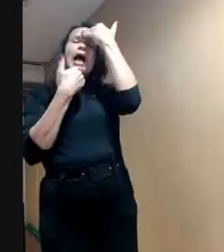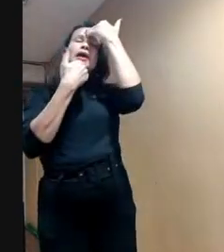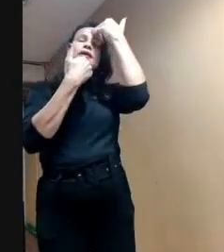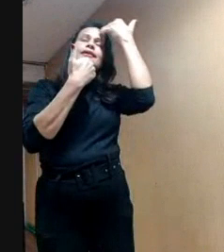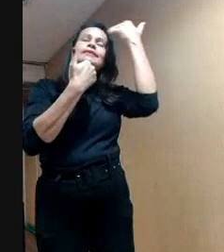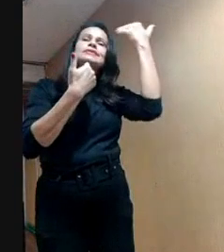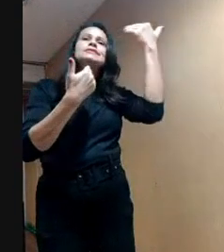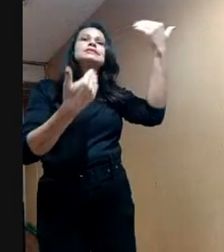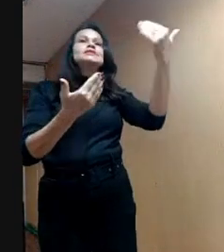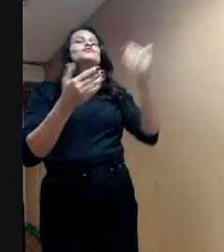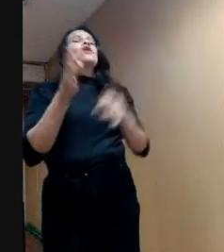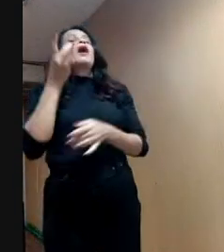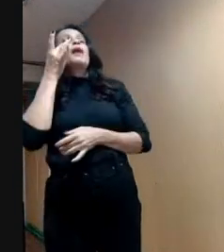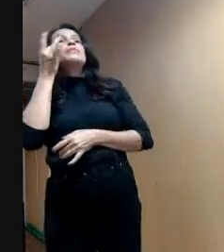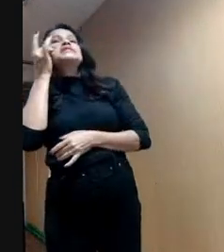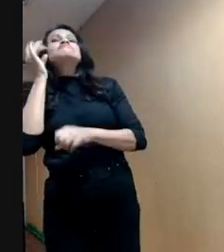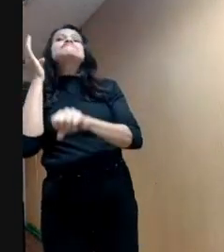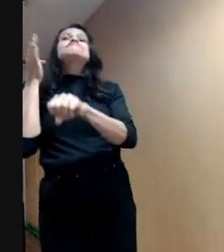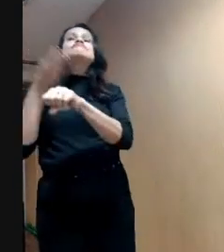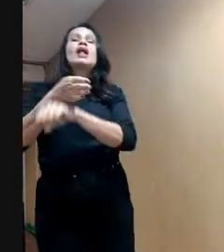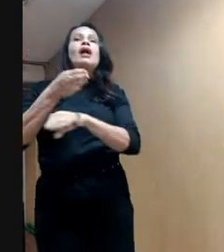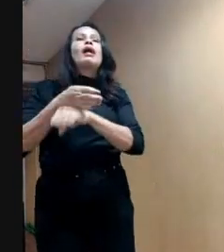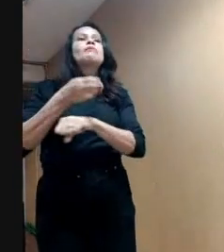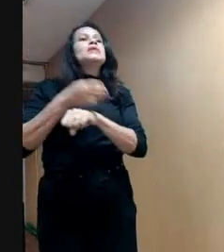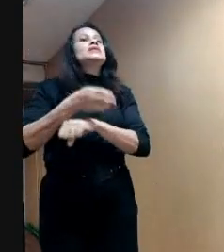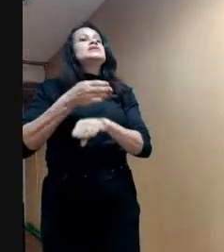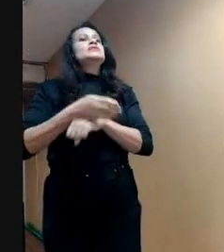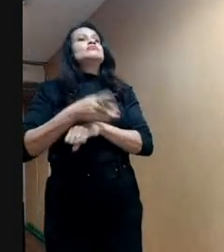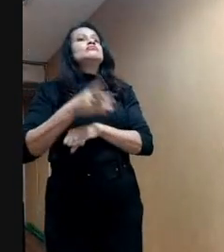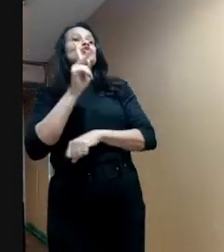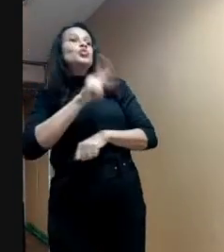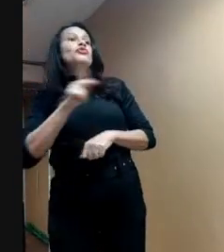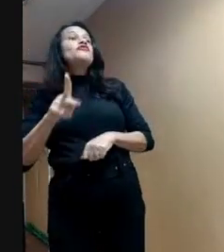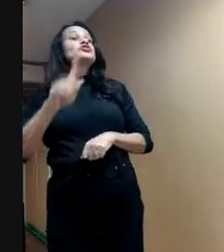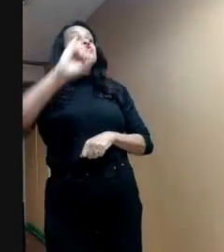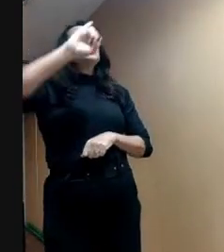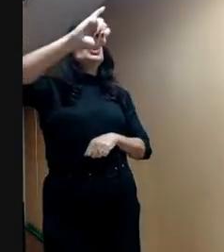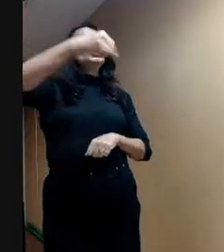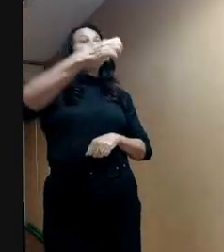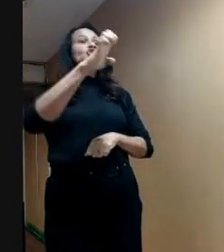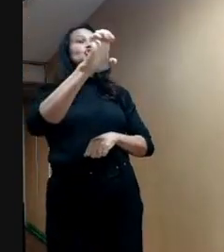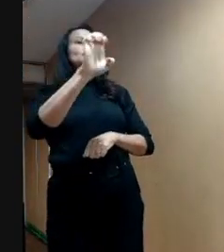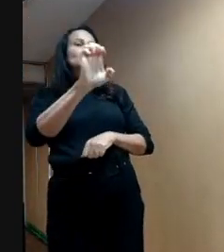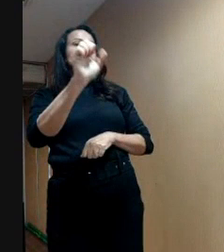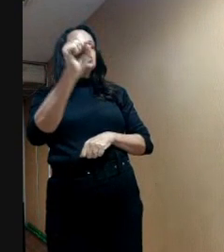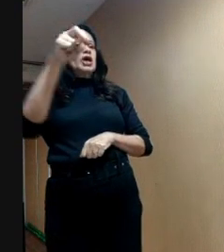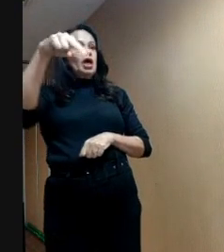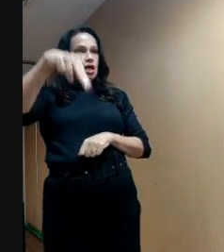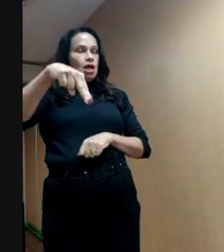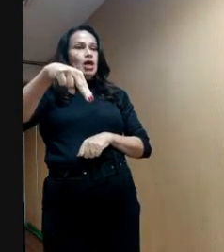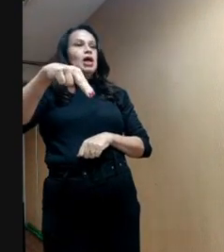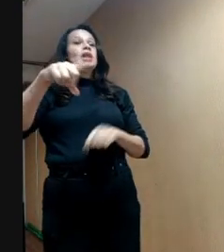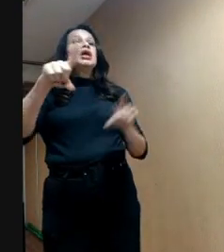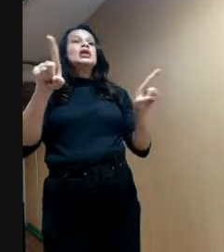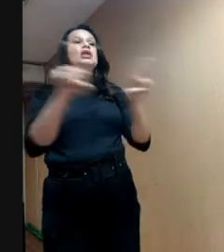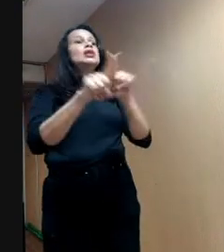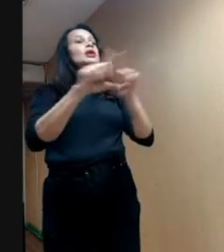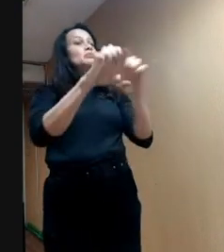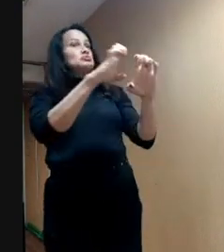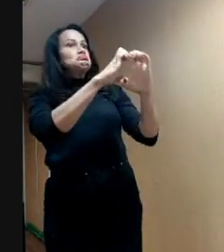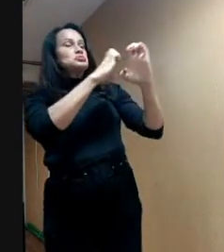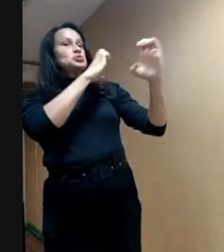a presença, a participação efetiva do professor Jean Lira, e também do engenheiro eletricista